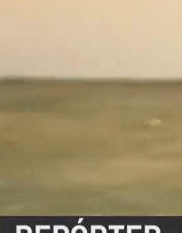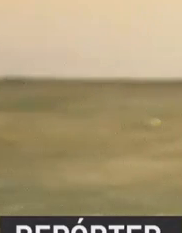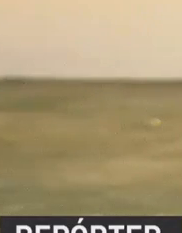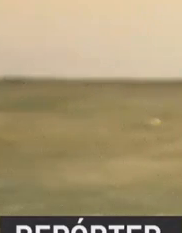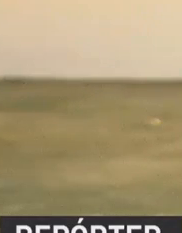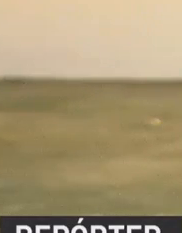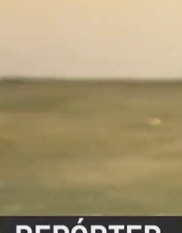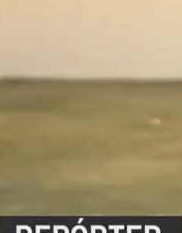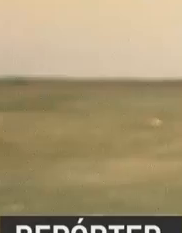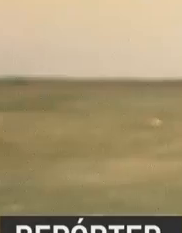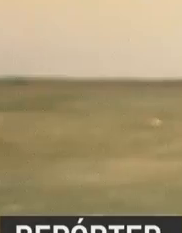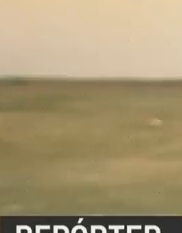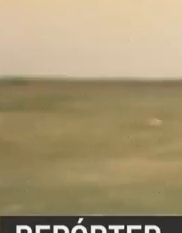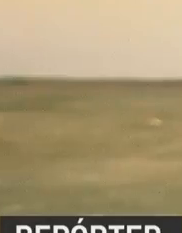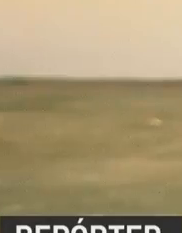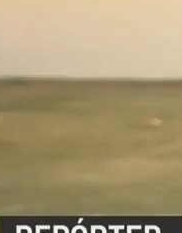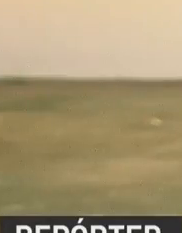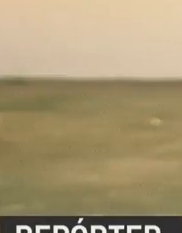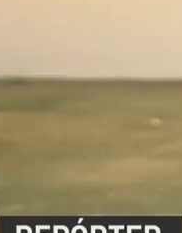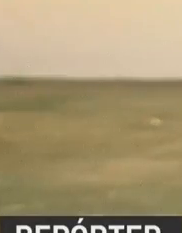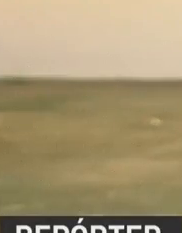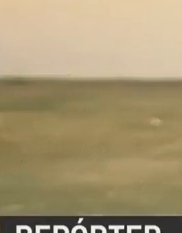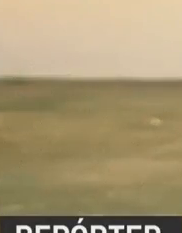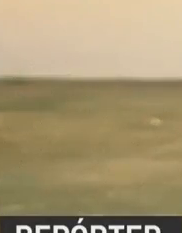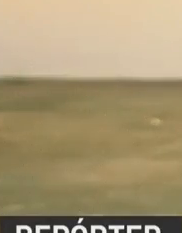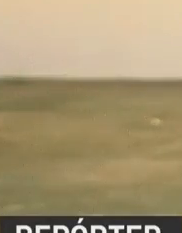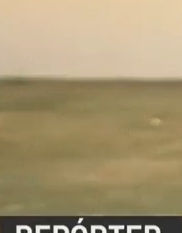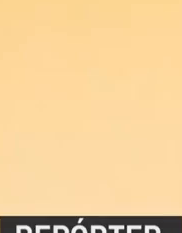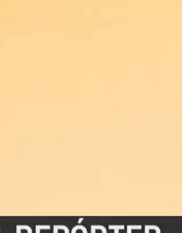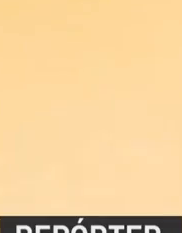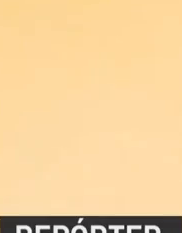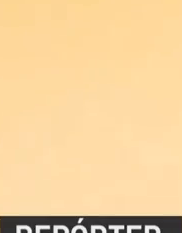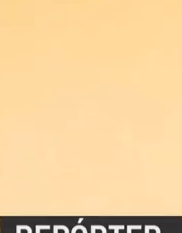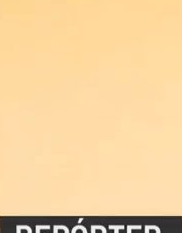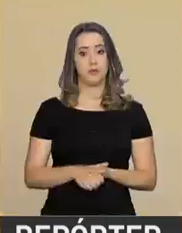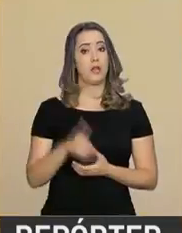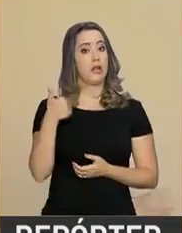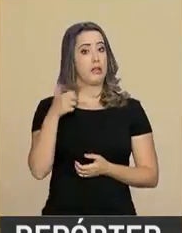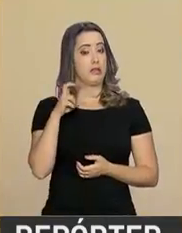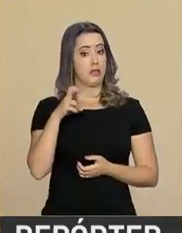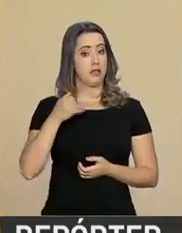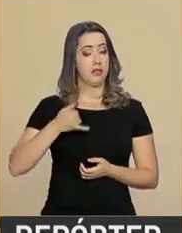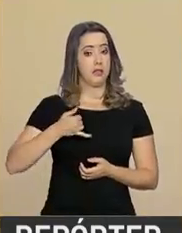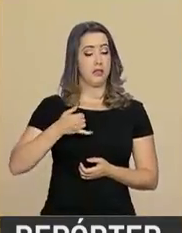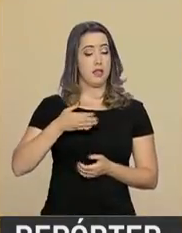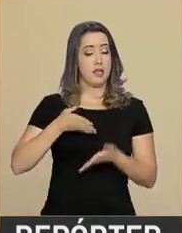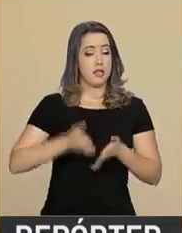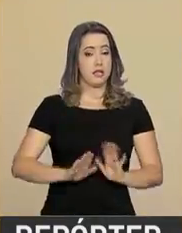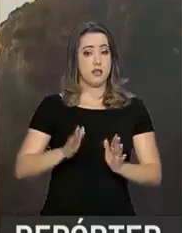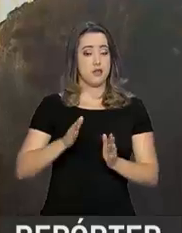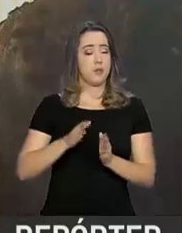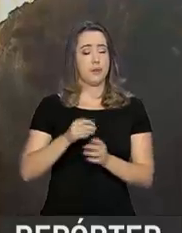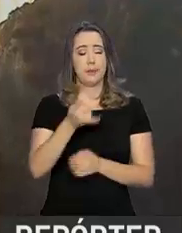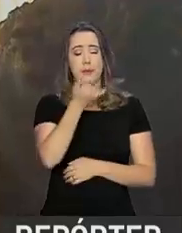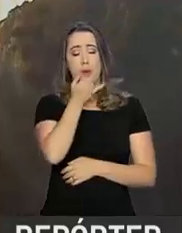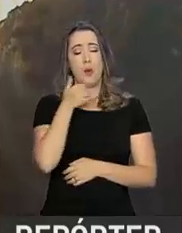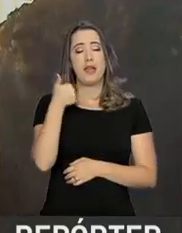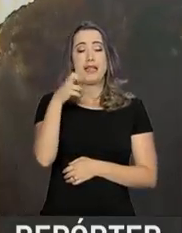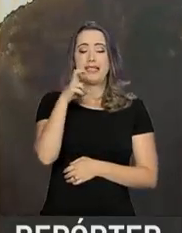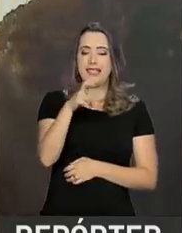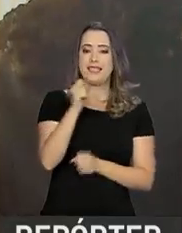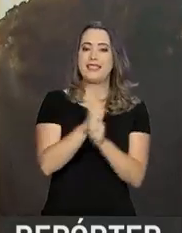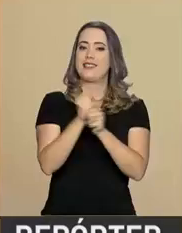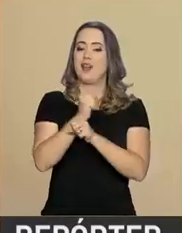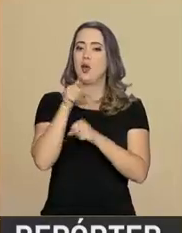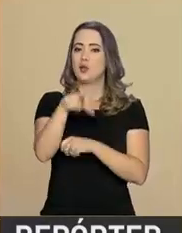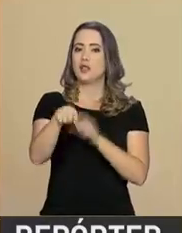prova adaptada em libras é um suporte muito precioso há 15 anos a professora tatiana escolheu dar aulas de biologia e